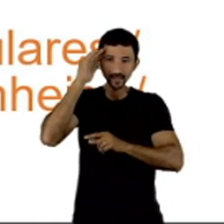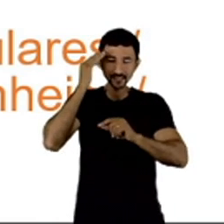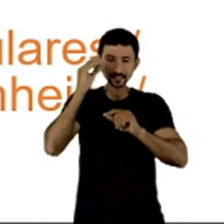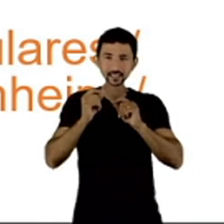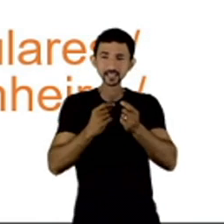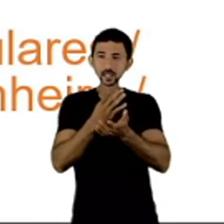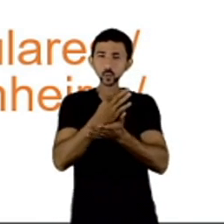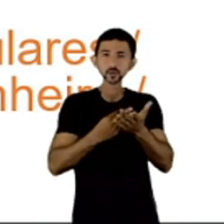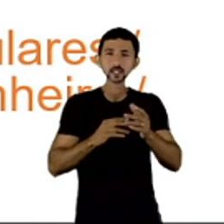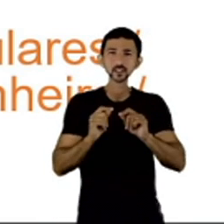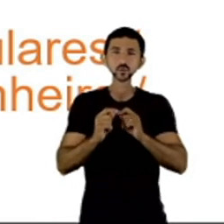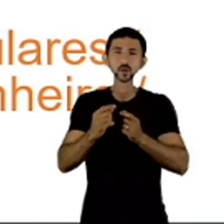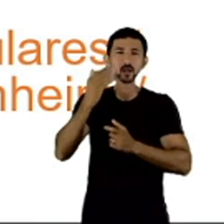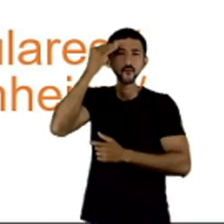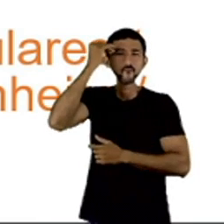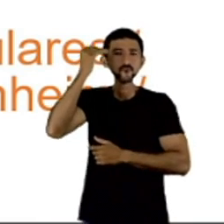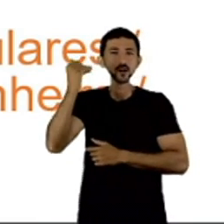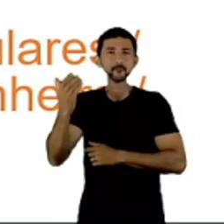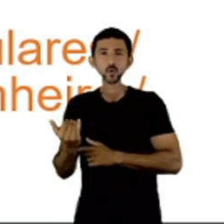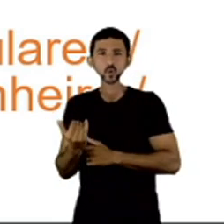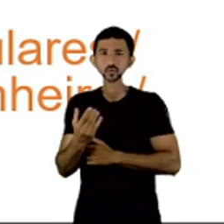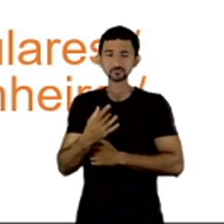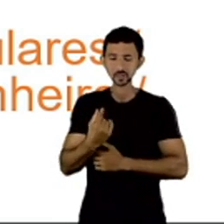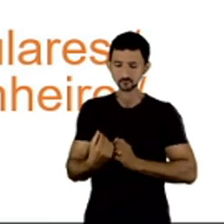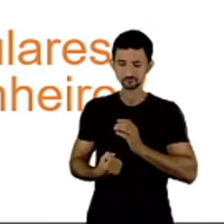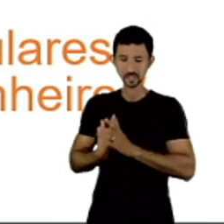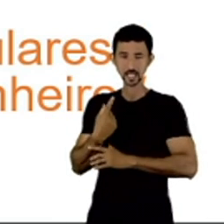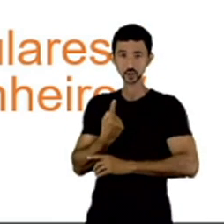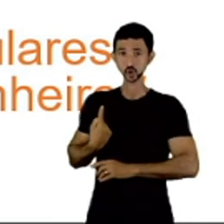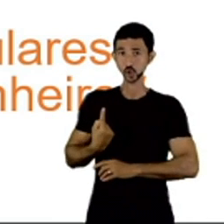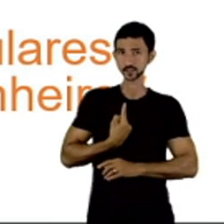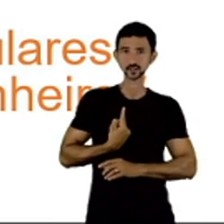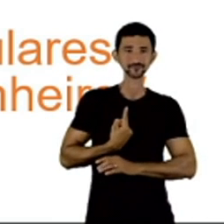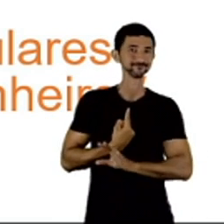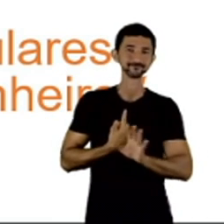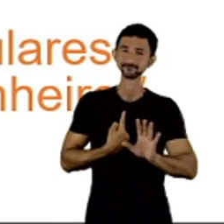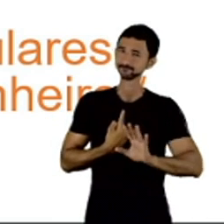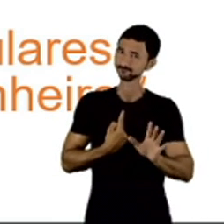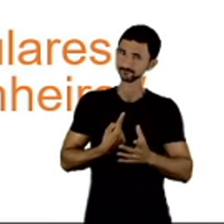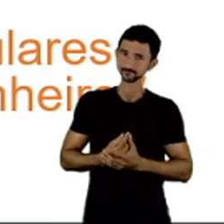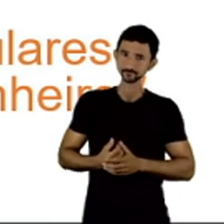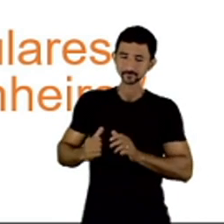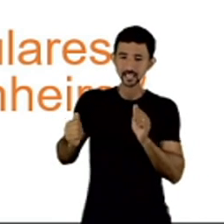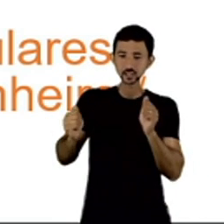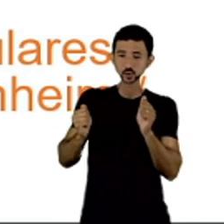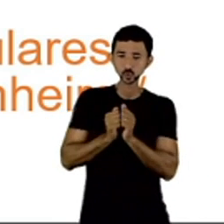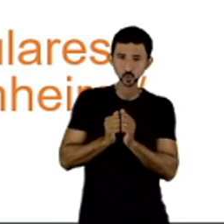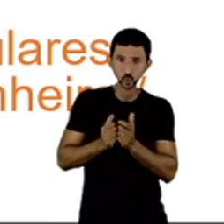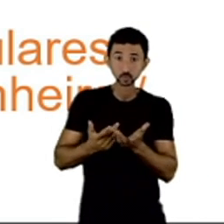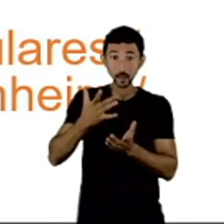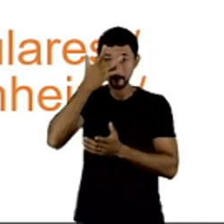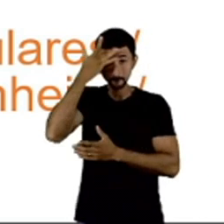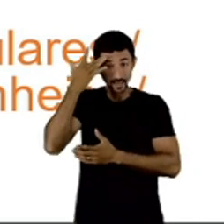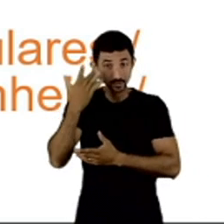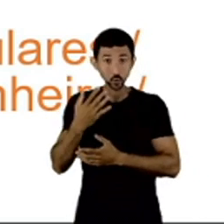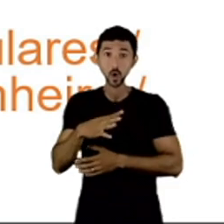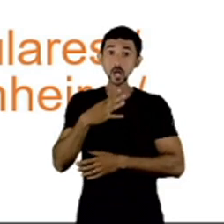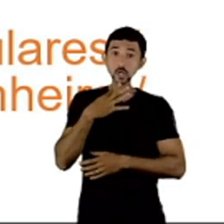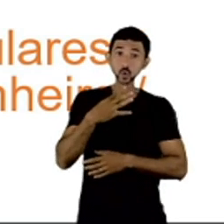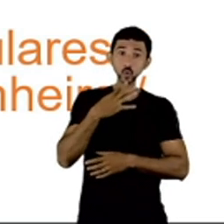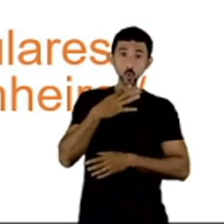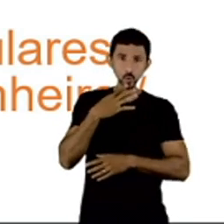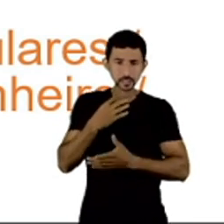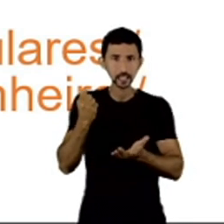texto, tá, que os artistas não nascem sozinhos. Eles têm ao seu lado gente especializada em